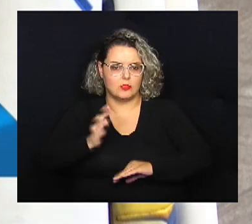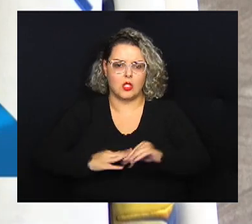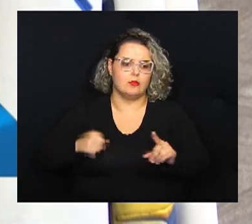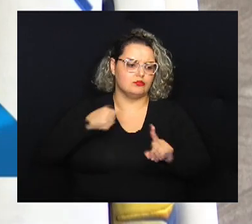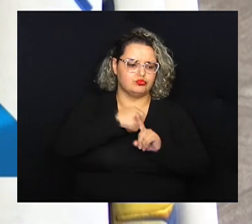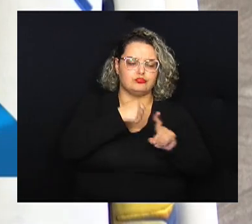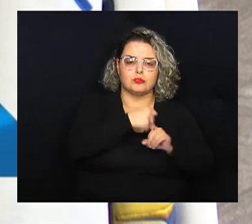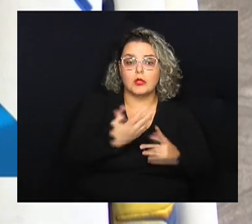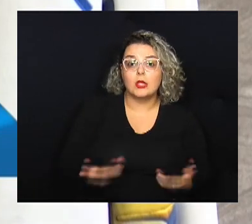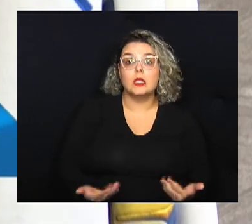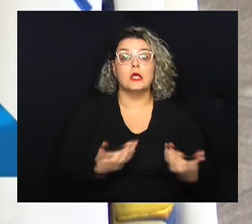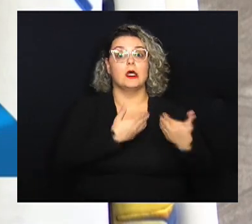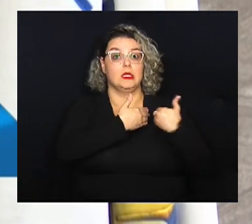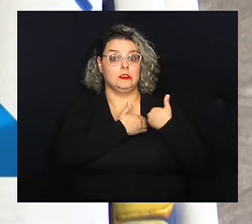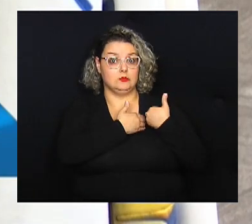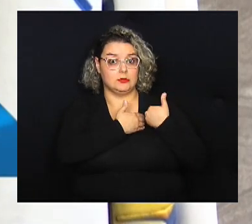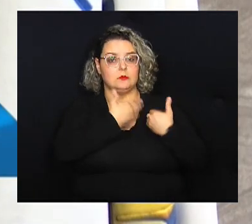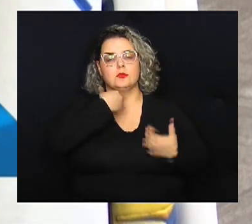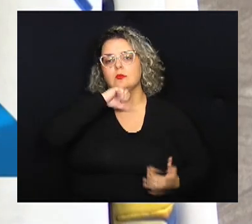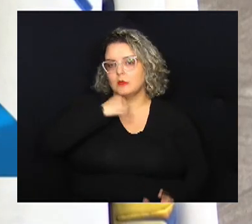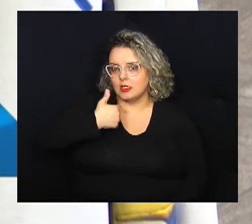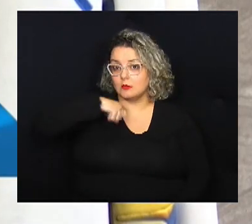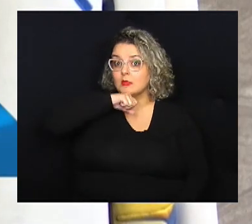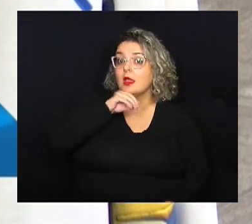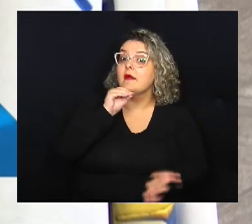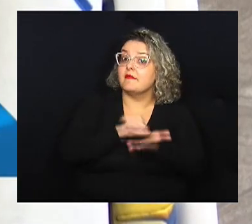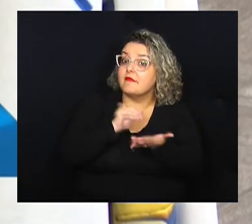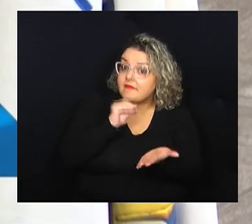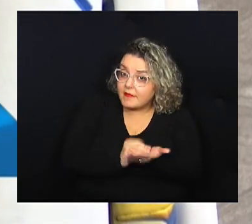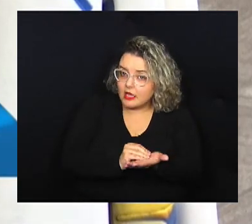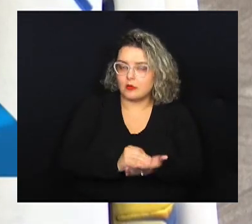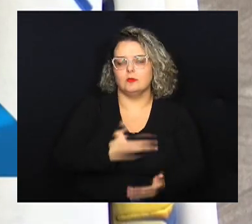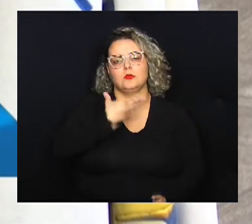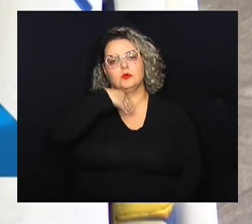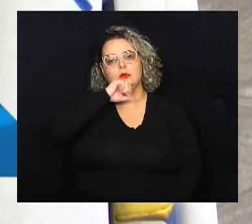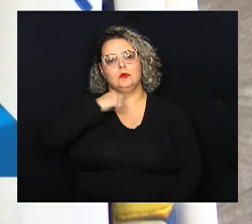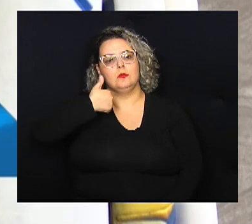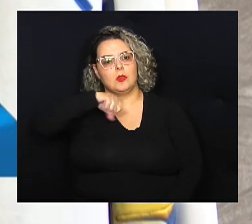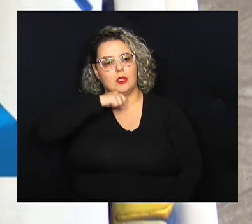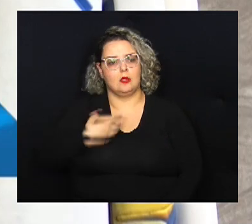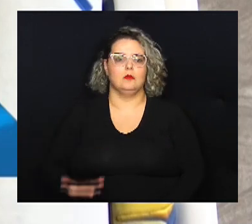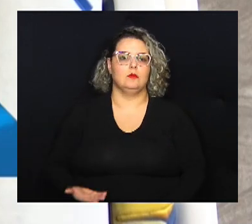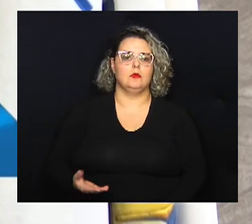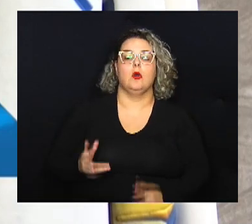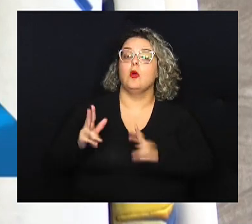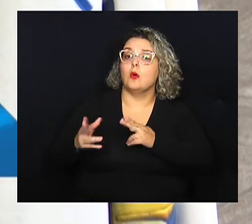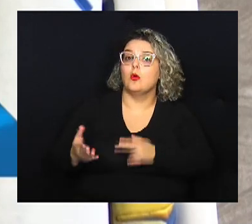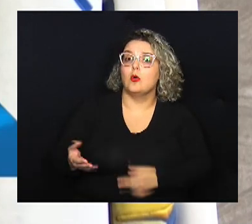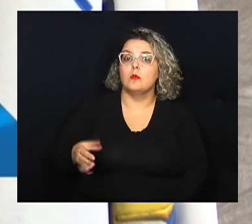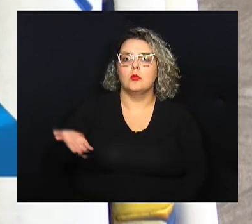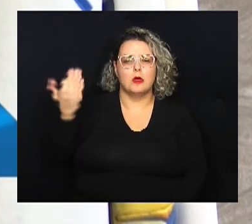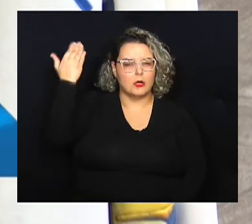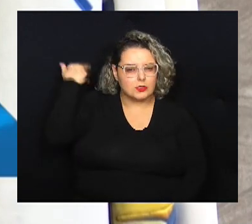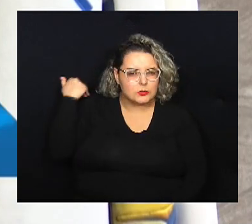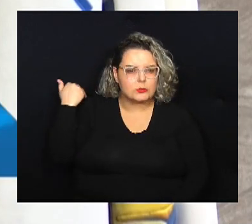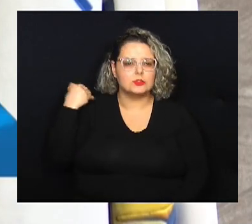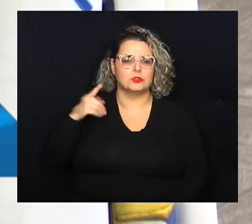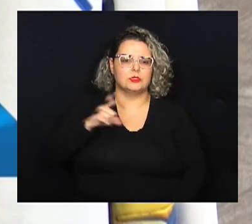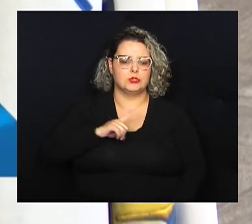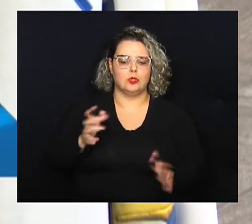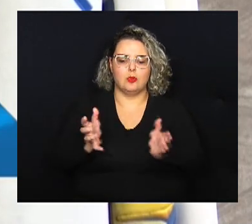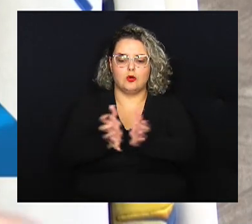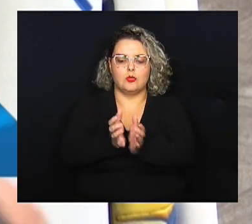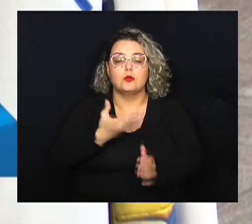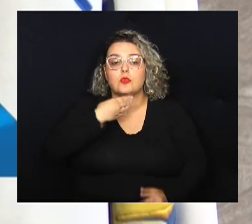pais. A ausência dos pais nesses locais de ensino, como era antigamente, que tinha aí o grupo de mães, que tinha aí o grupo dos